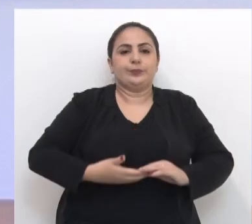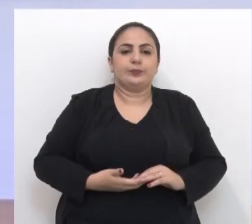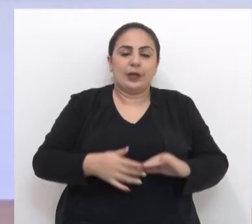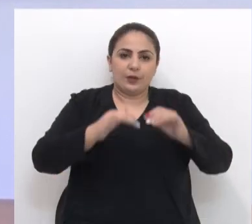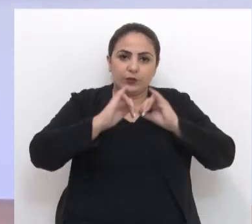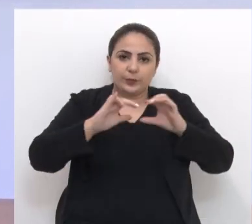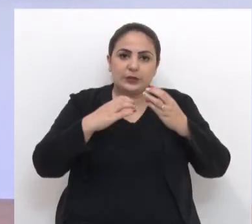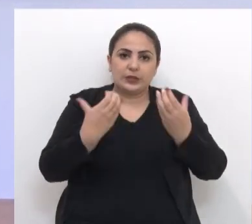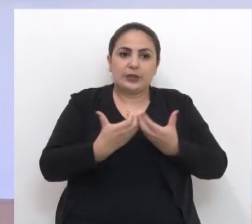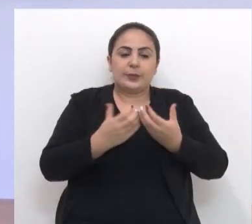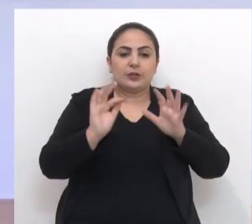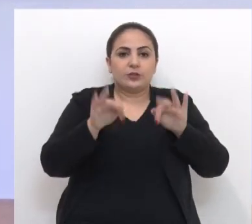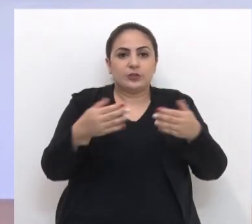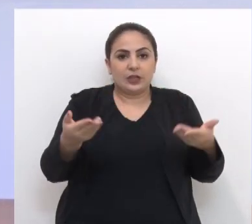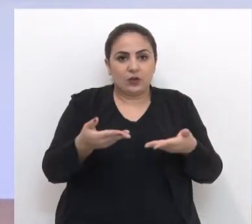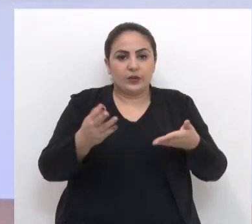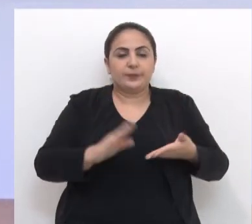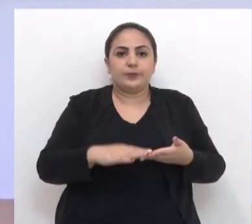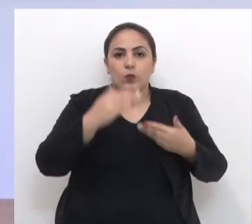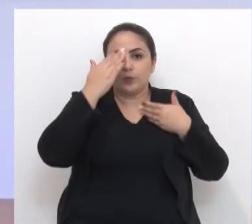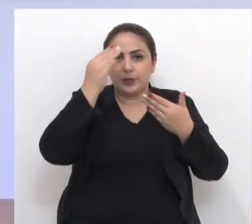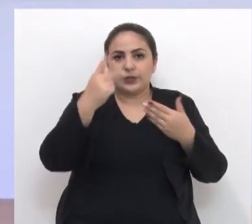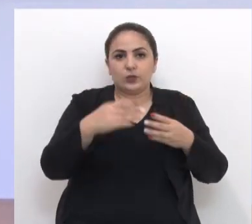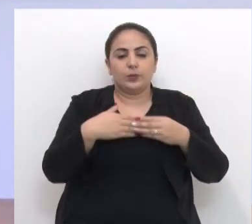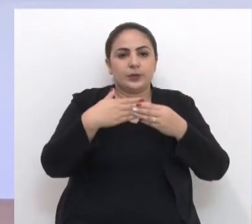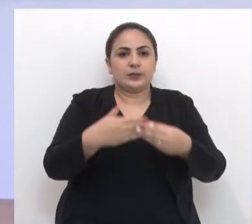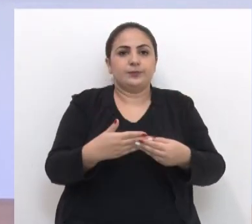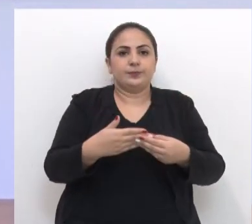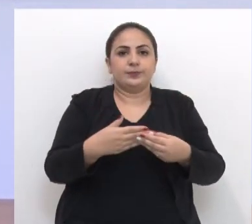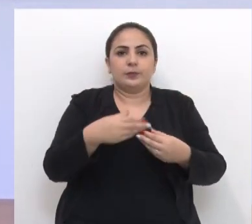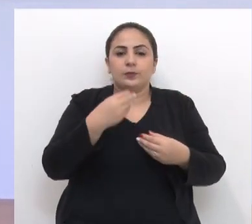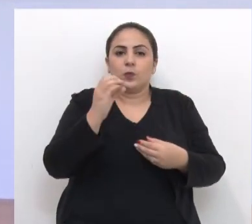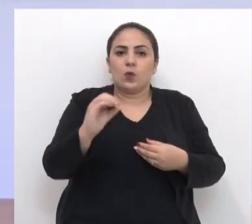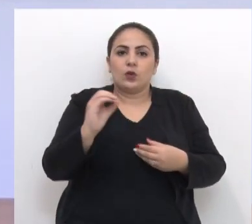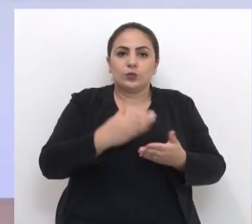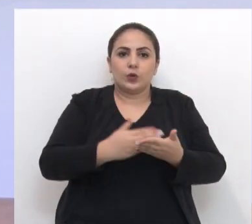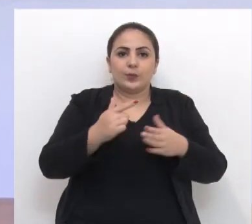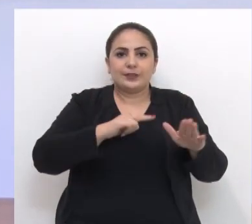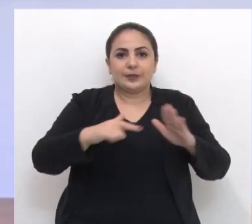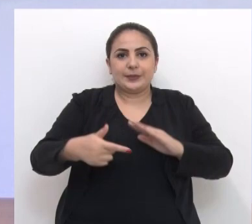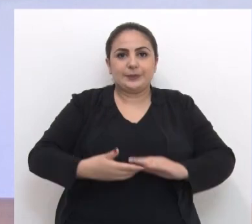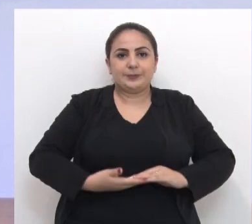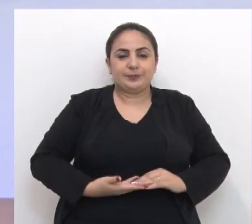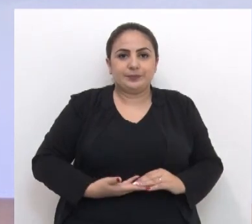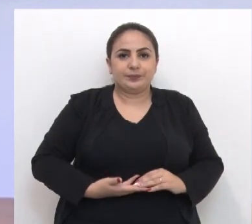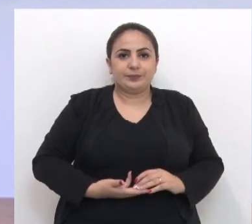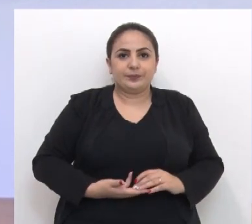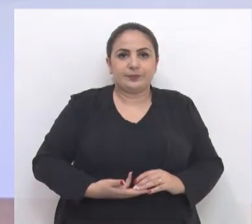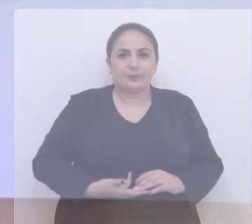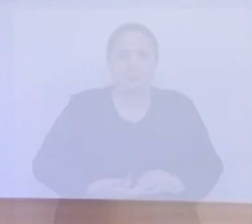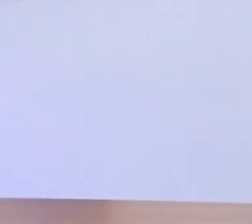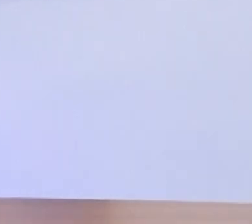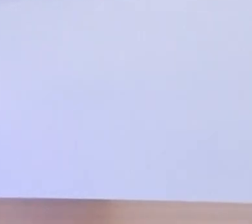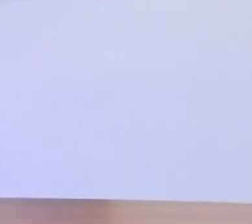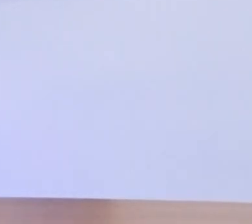positivo. E o Jornal da Câmara termina aqui. Obrigada pela sua companhia e um ótimo início de semana.